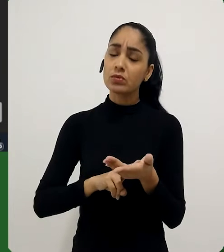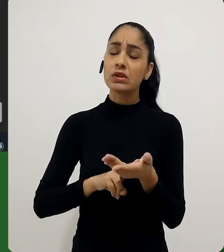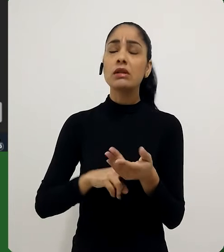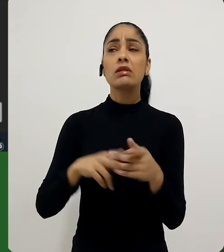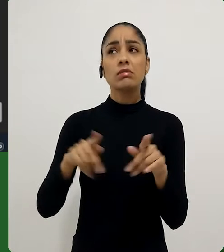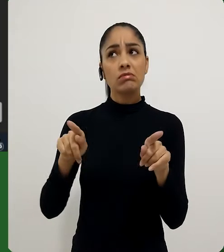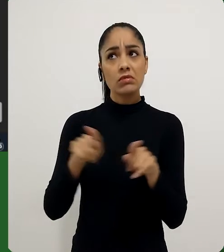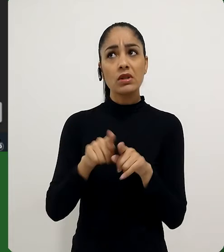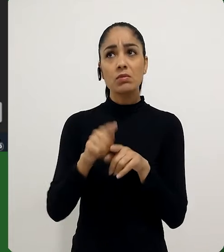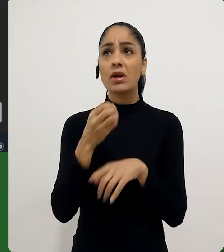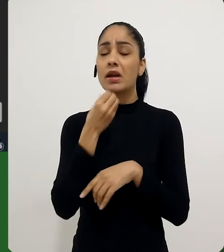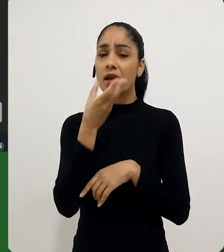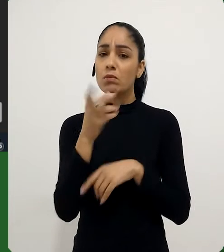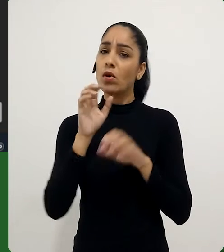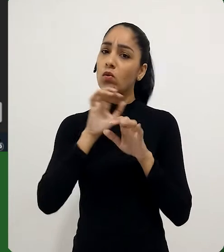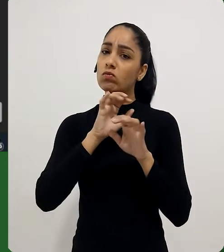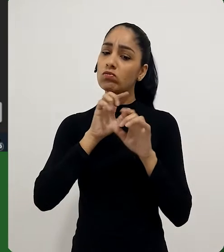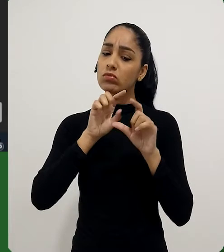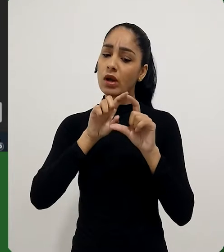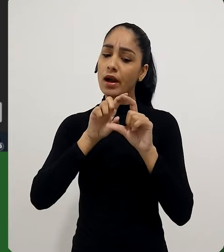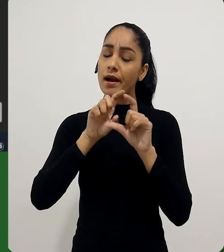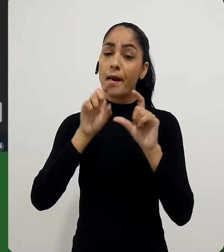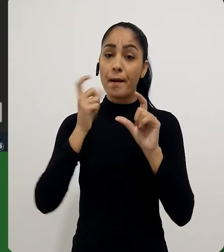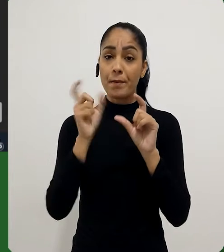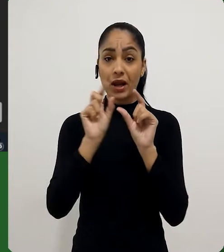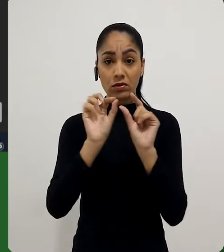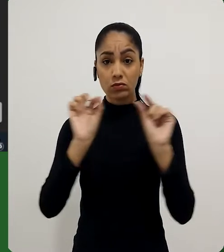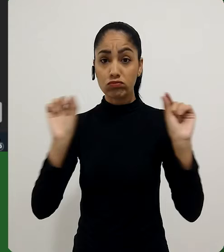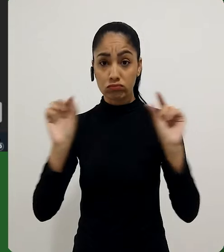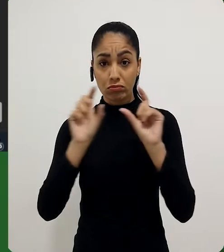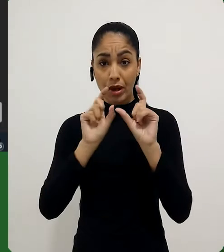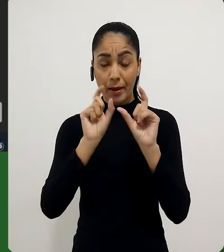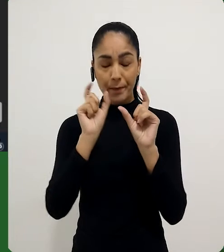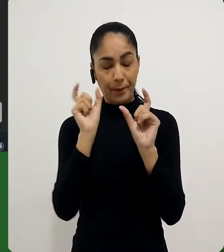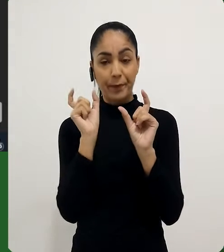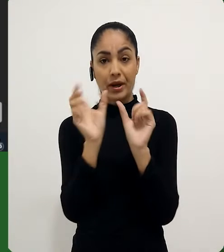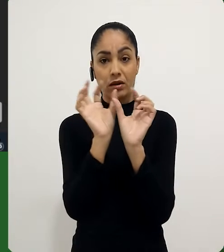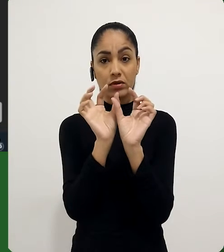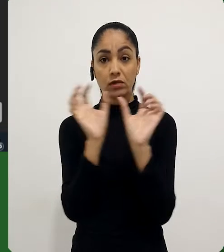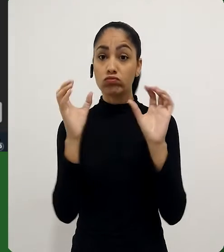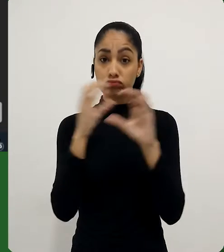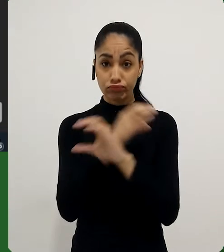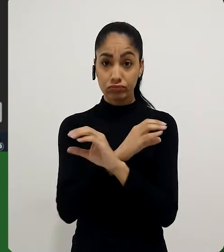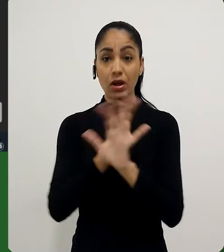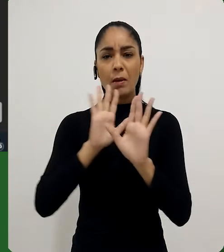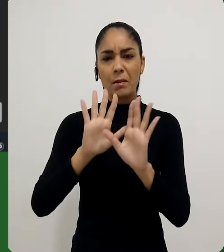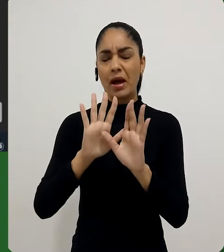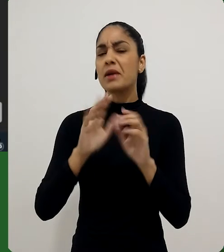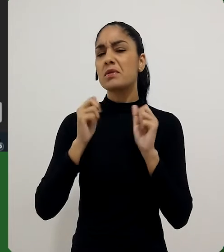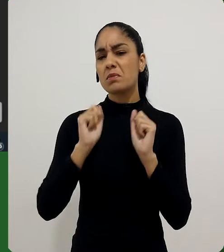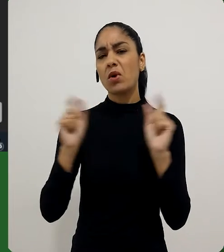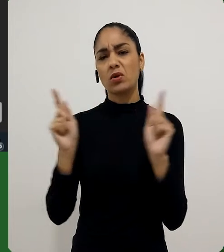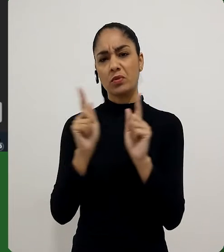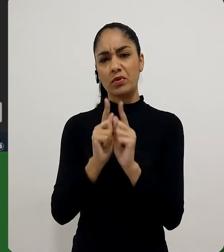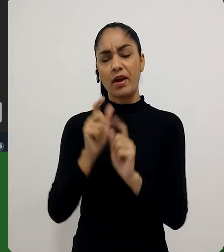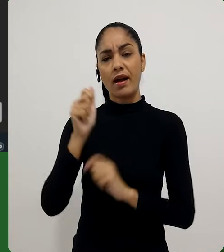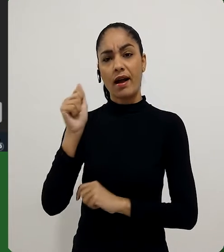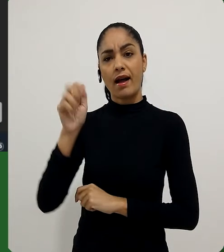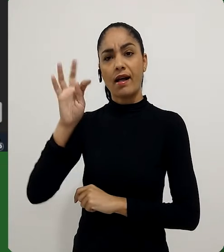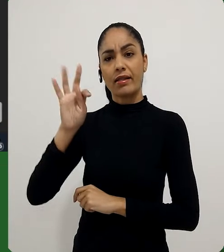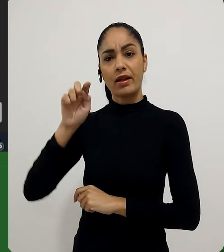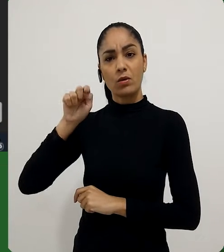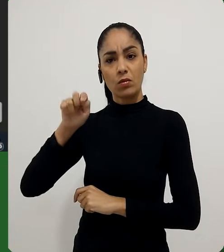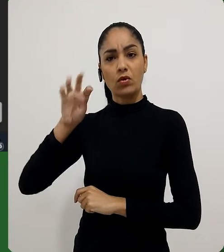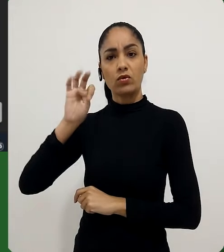gente deve em algumas situações deixá-lo por extenso, né? Mas nada impede de você usar a sigla correta, que